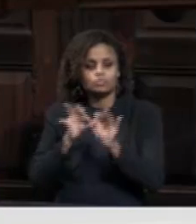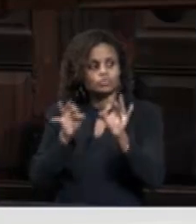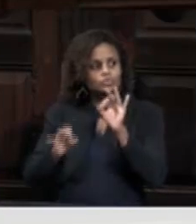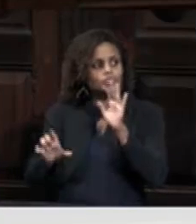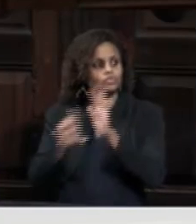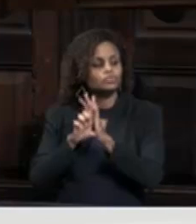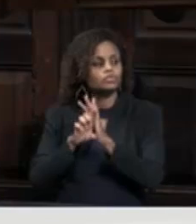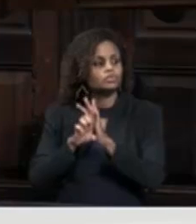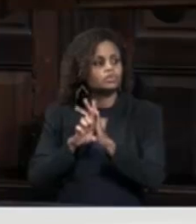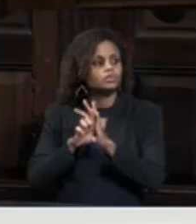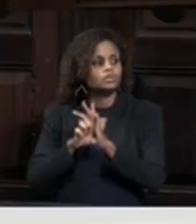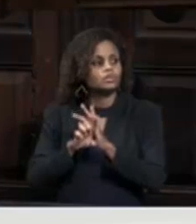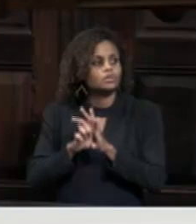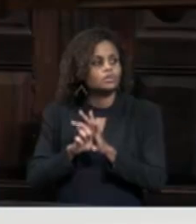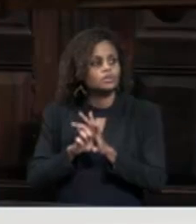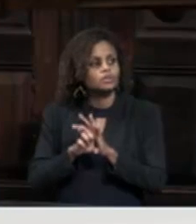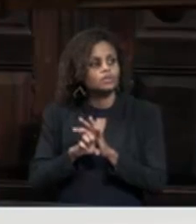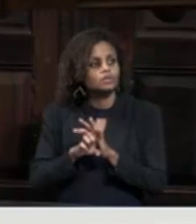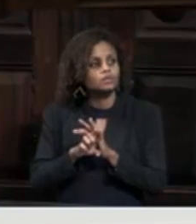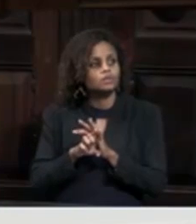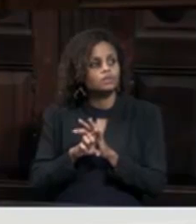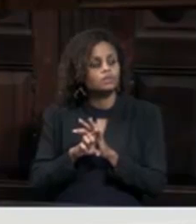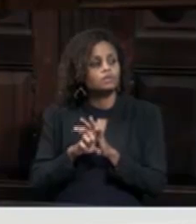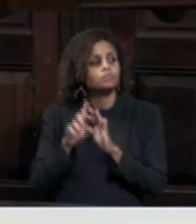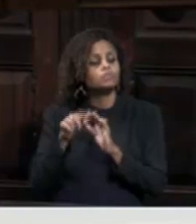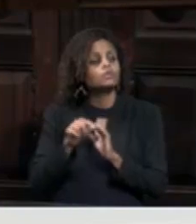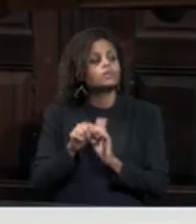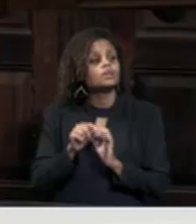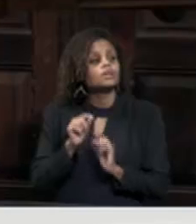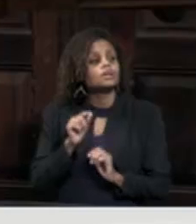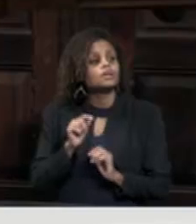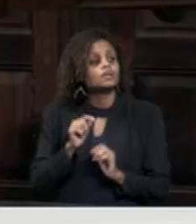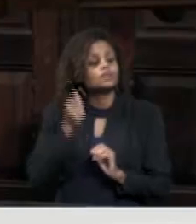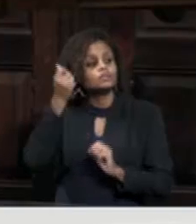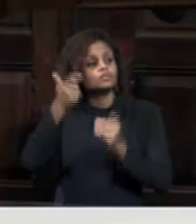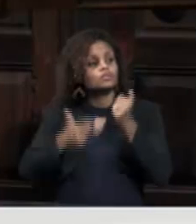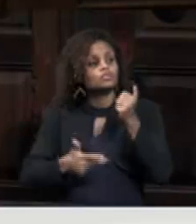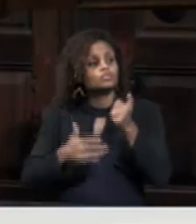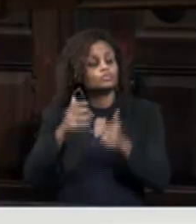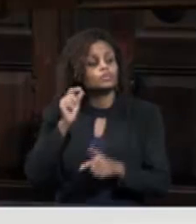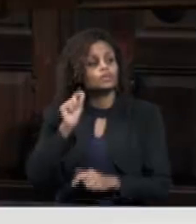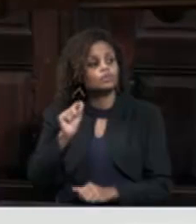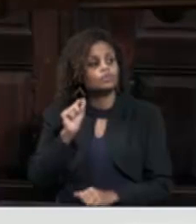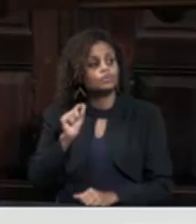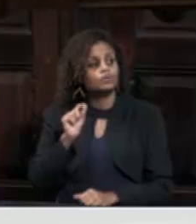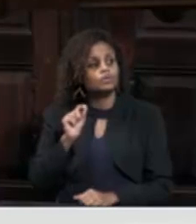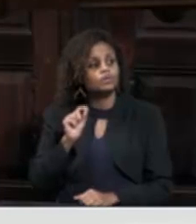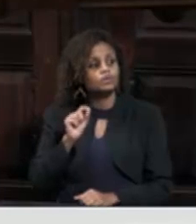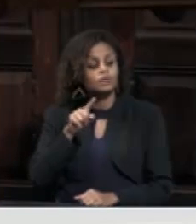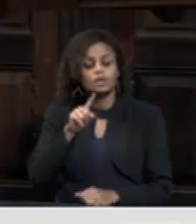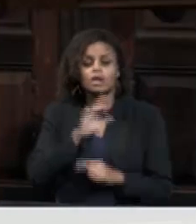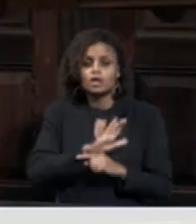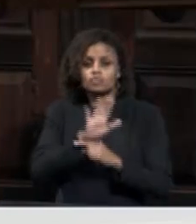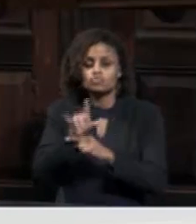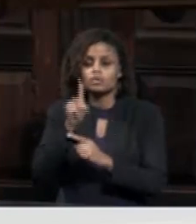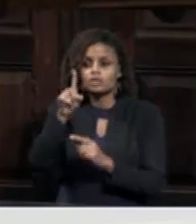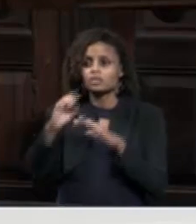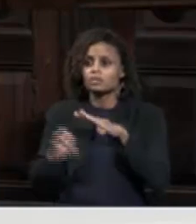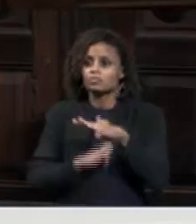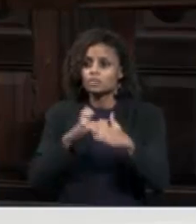deputada Lucinha, que para capitalizar o Rio Previdência